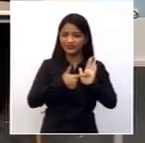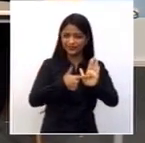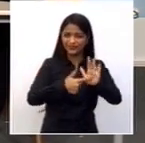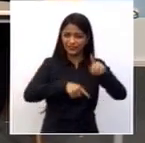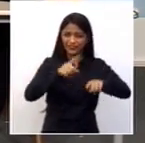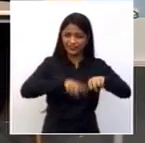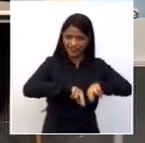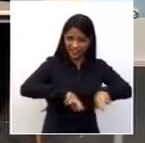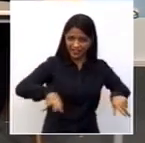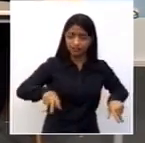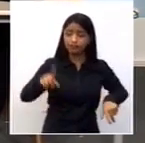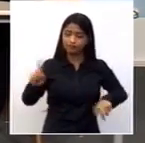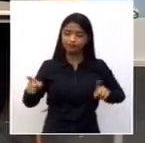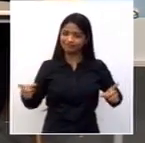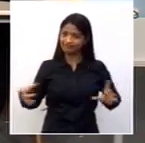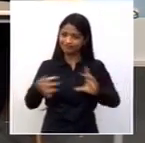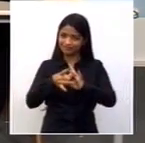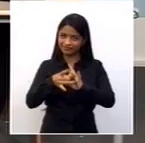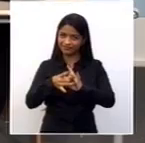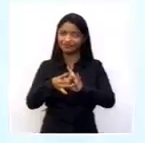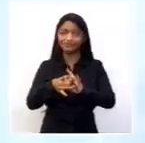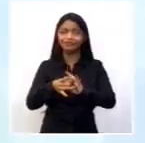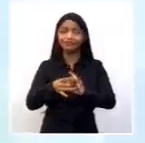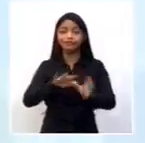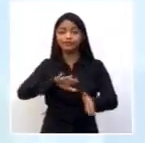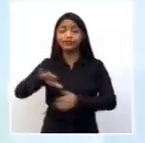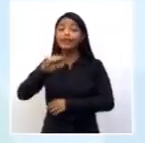hoje. Tudo bem? Nós temos ali um exemplo